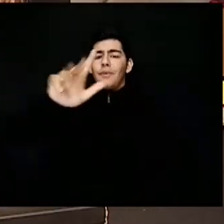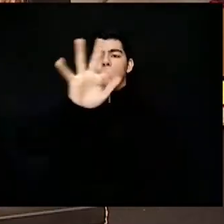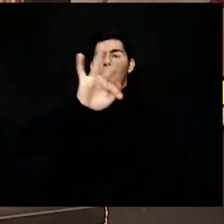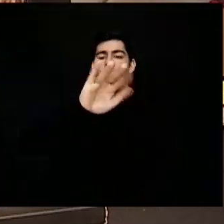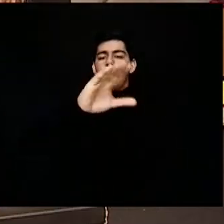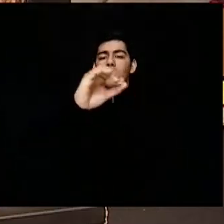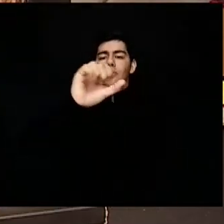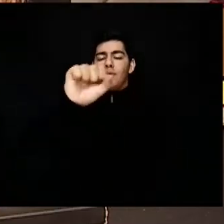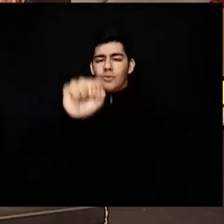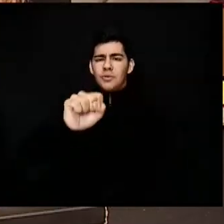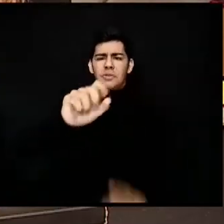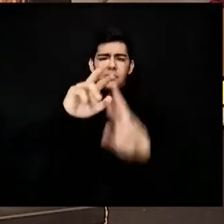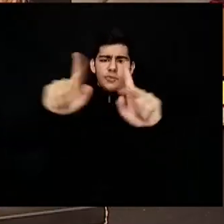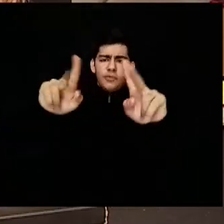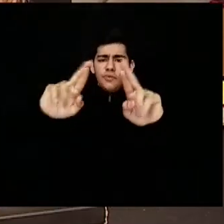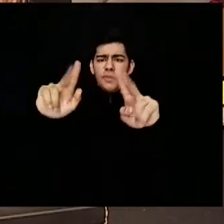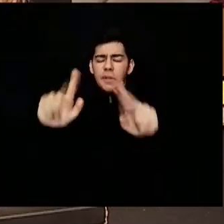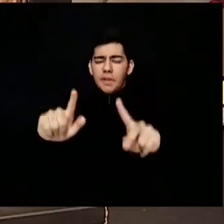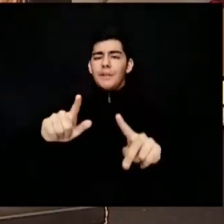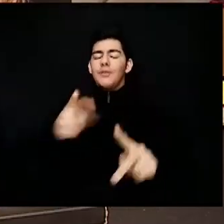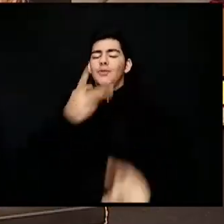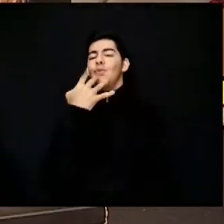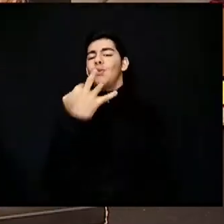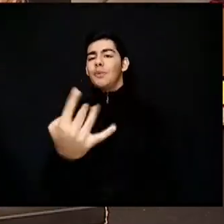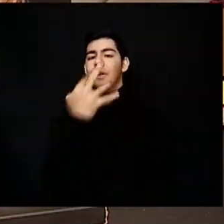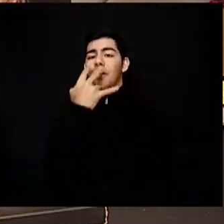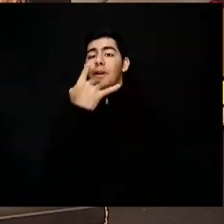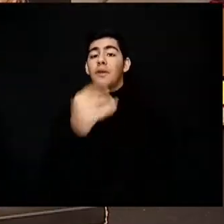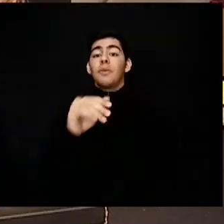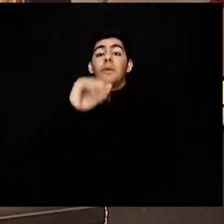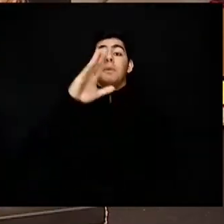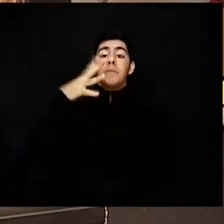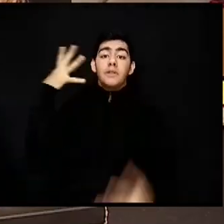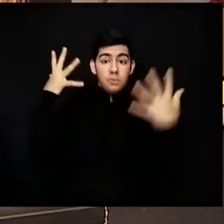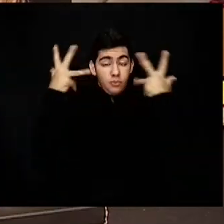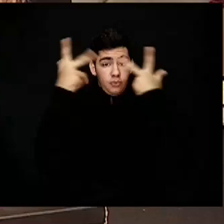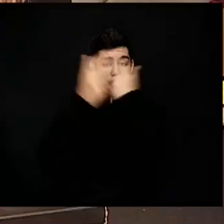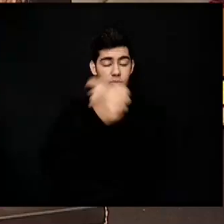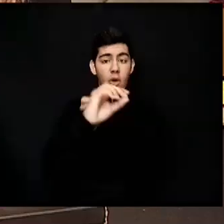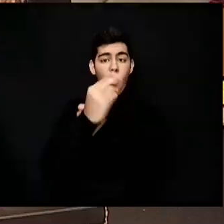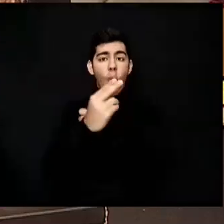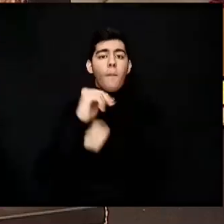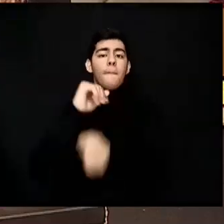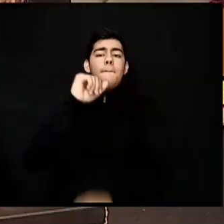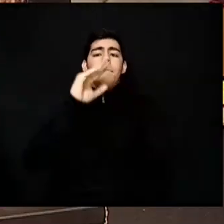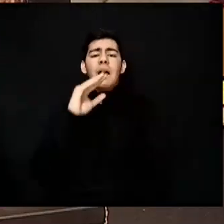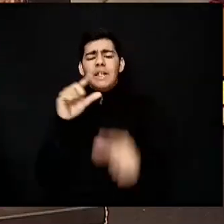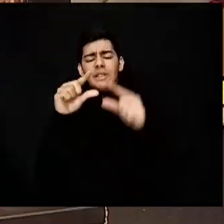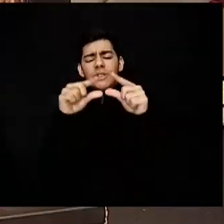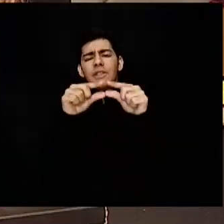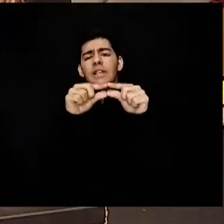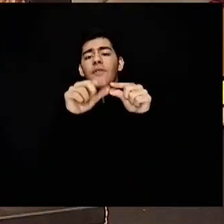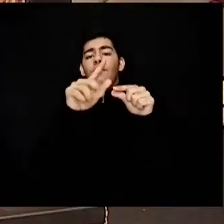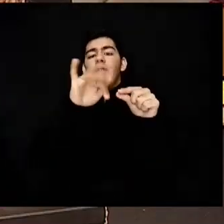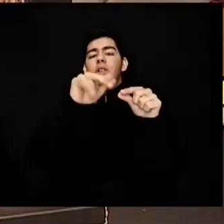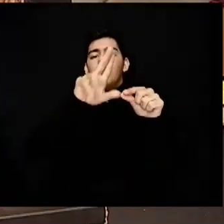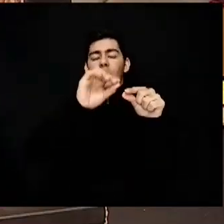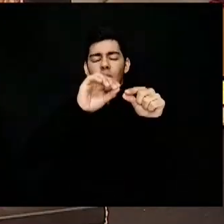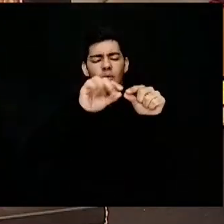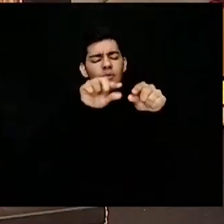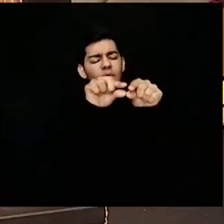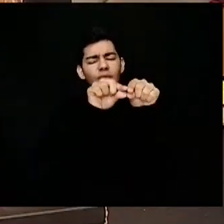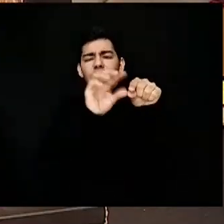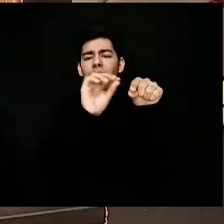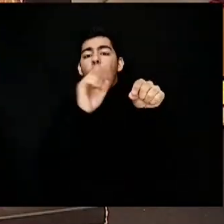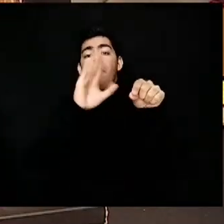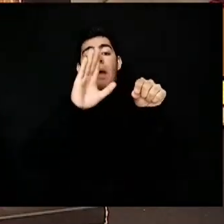também mais, aparentemente mais fina, menos rústica, e para você usar também numa ocasião